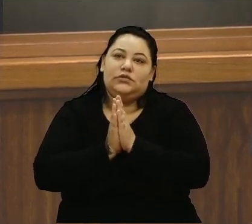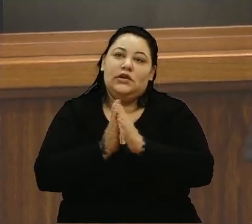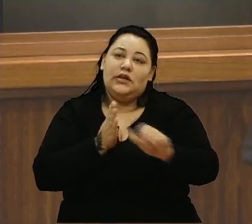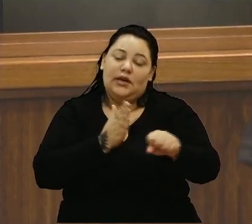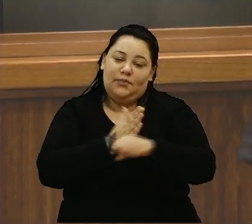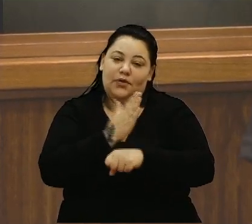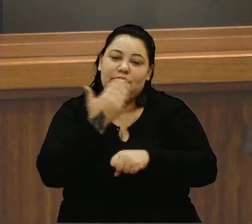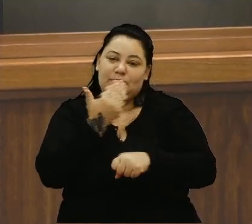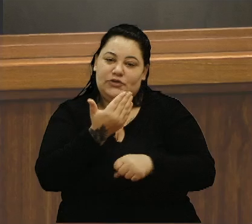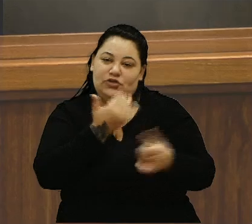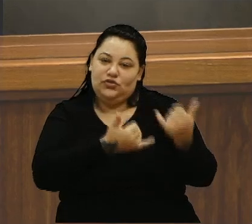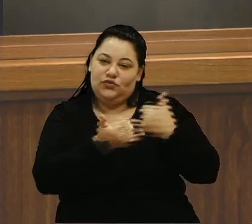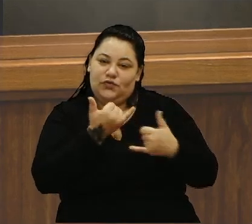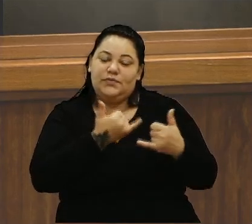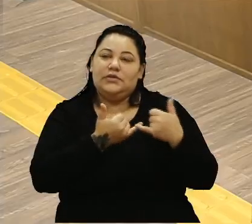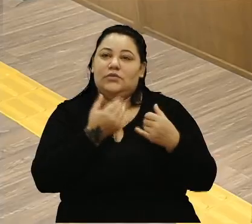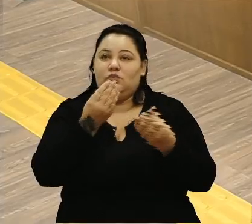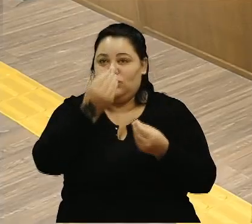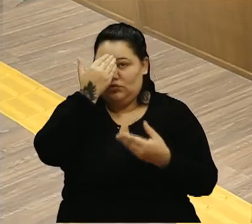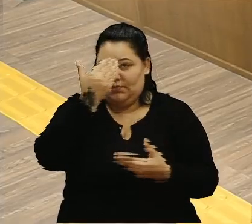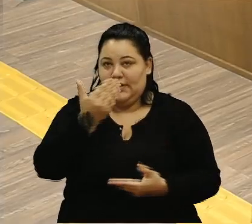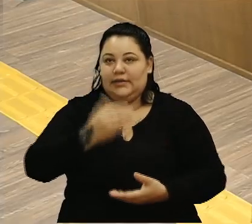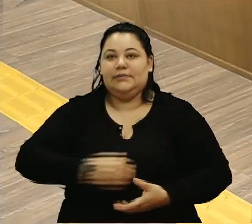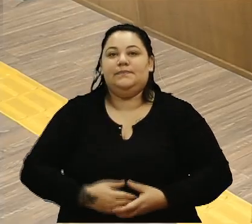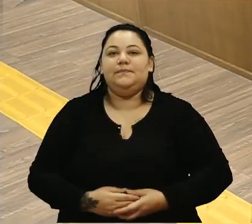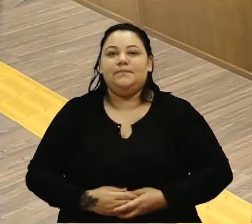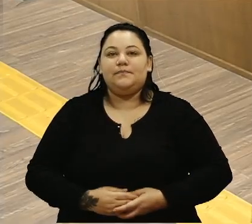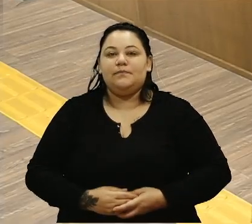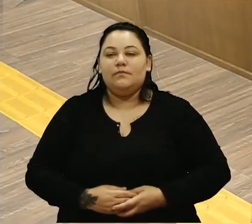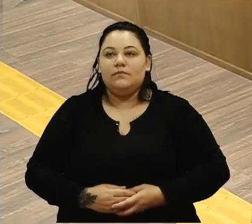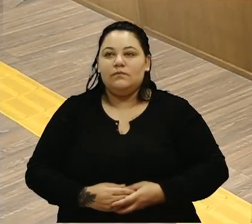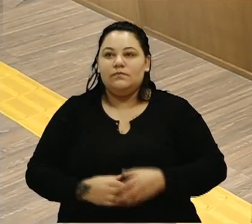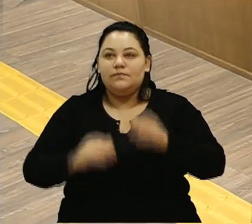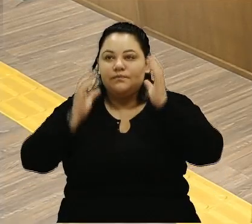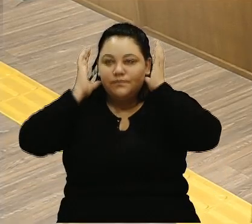esse pedido de informação. Obrigada. Obrigado, vereadora Rose. Com a palavra, vereadora